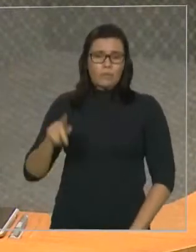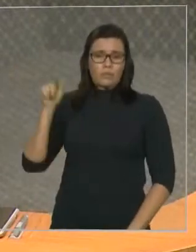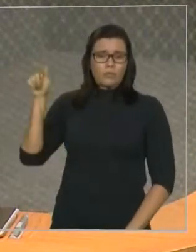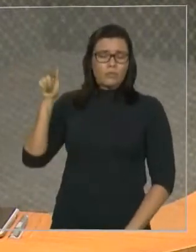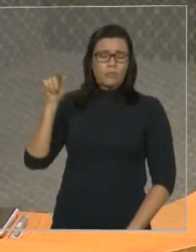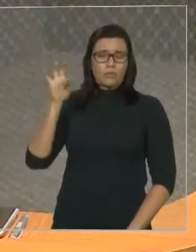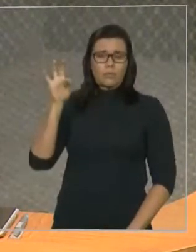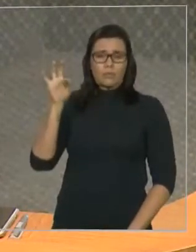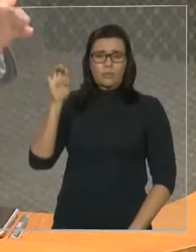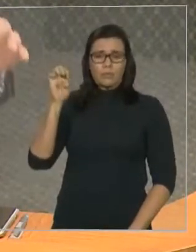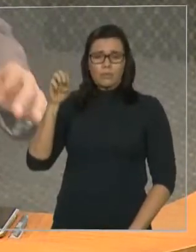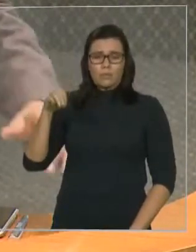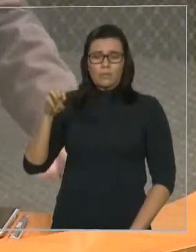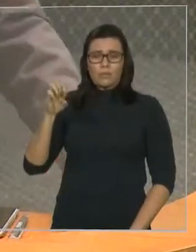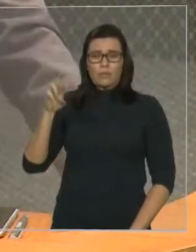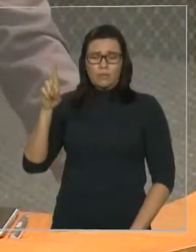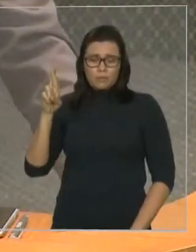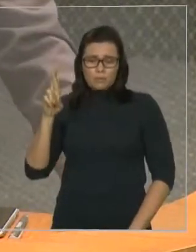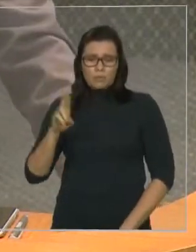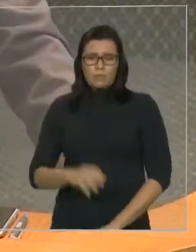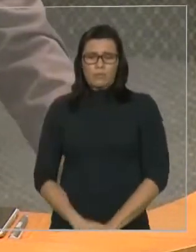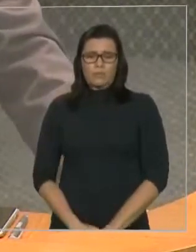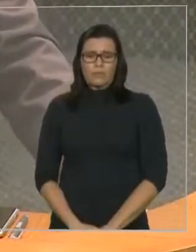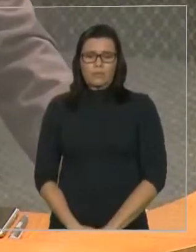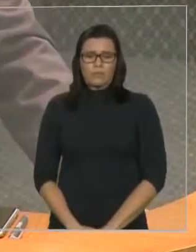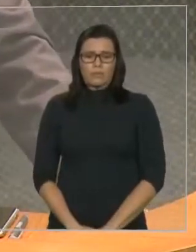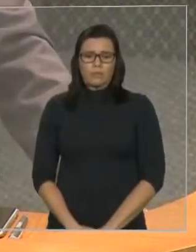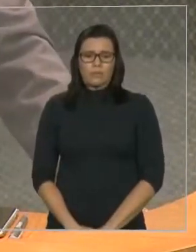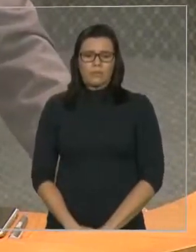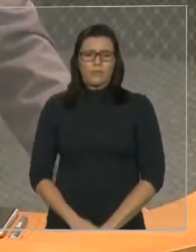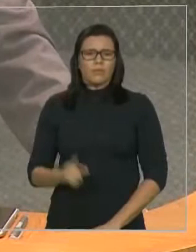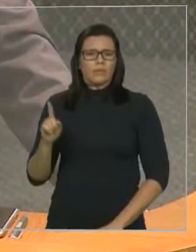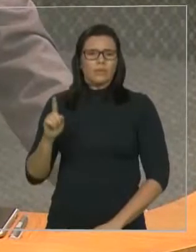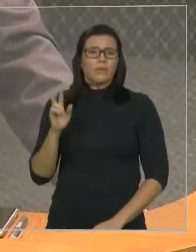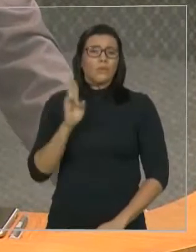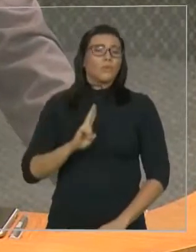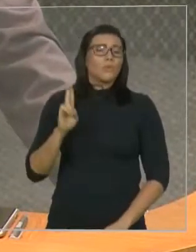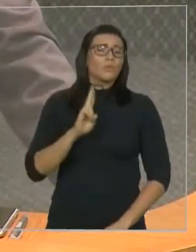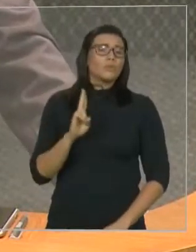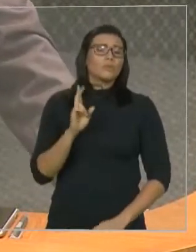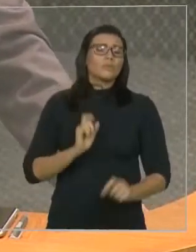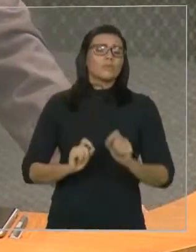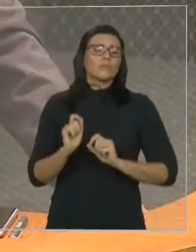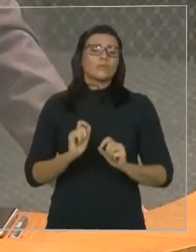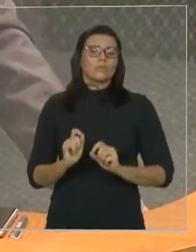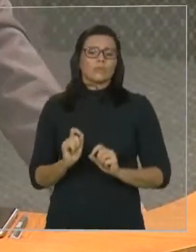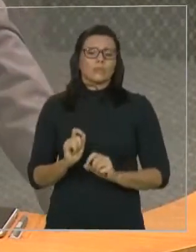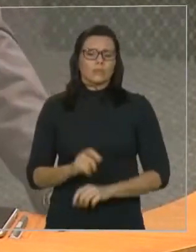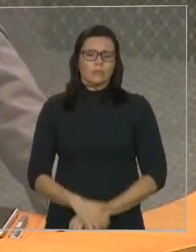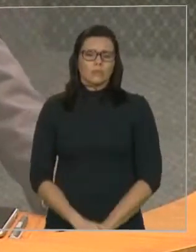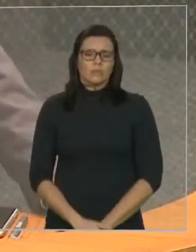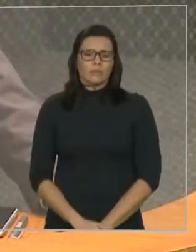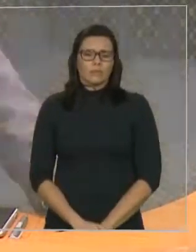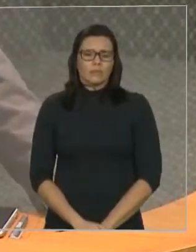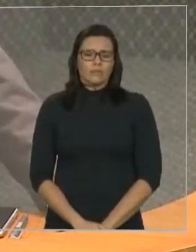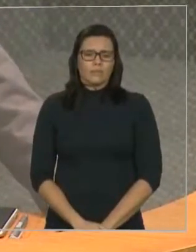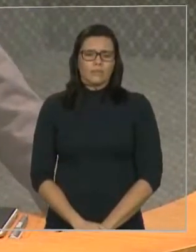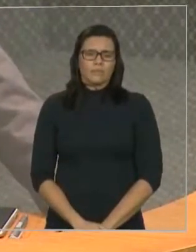do trabalho em combate ao trabalho escravo como moeda para se tentar manter no